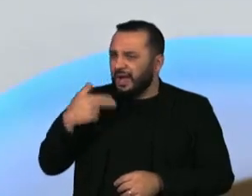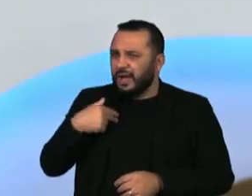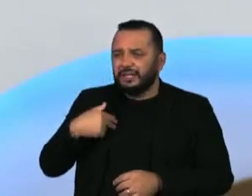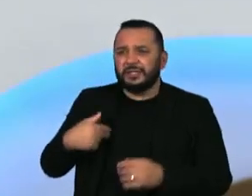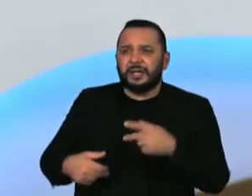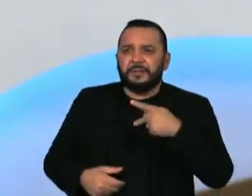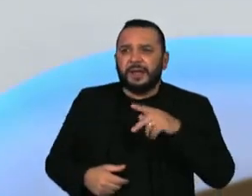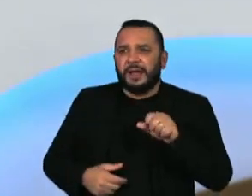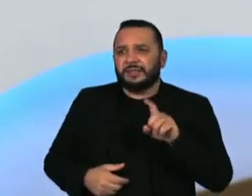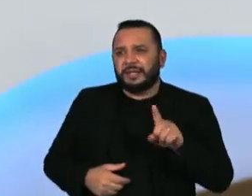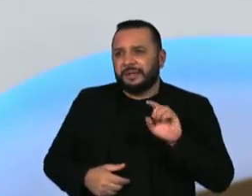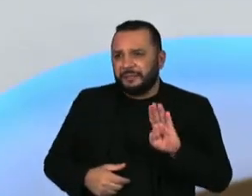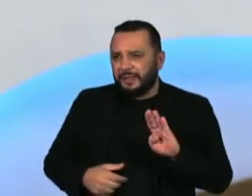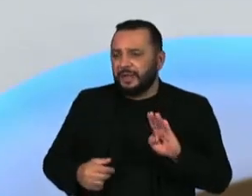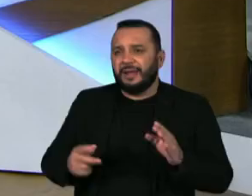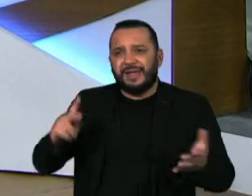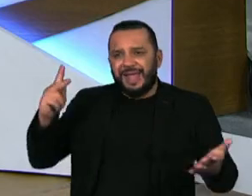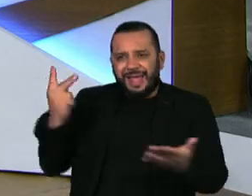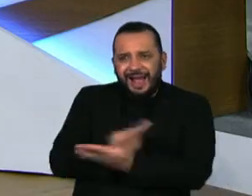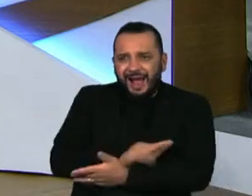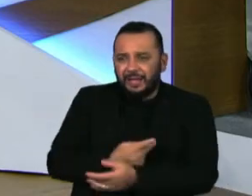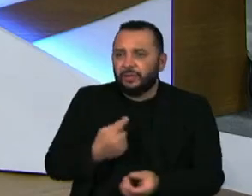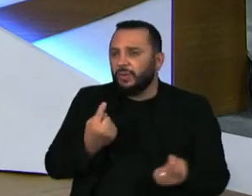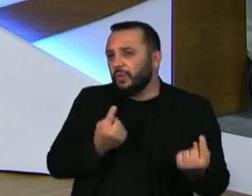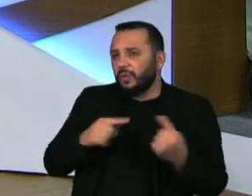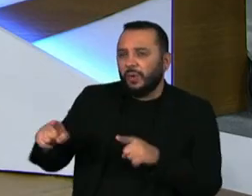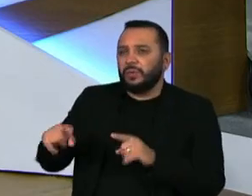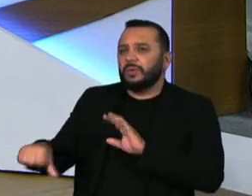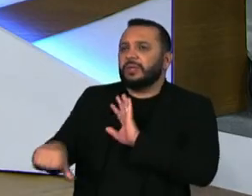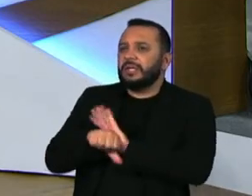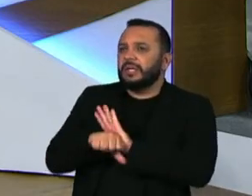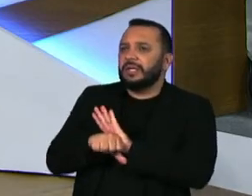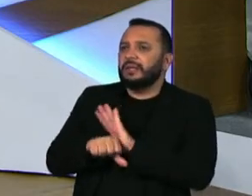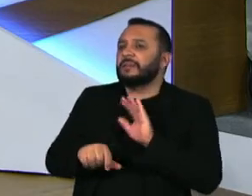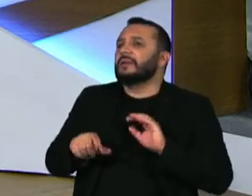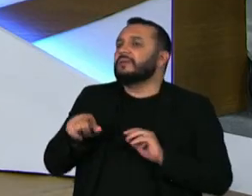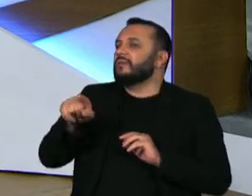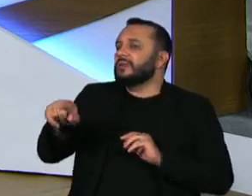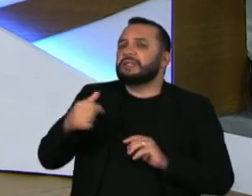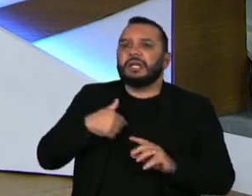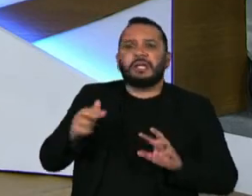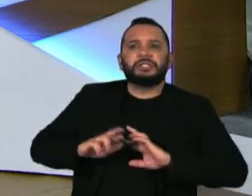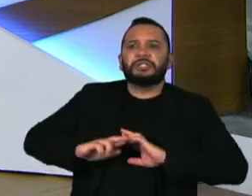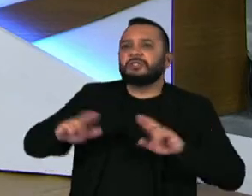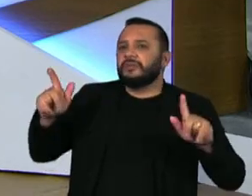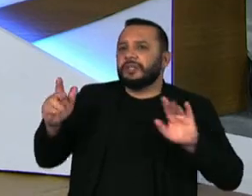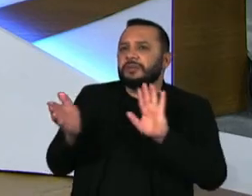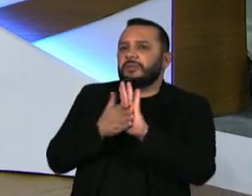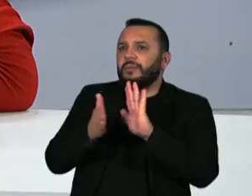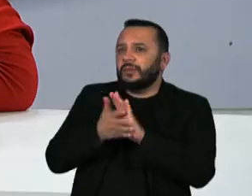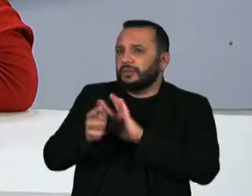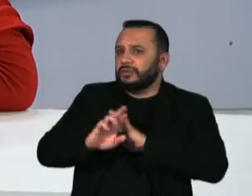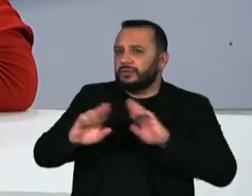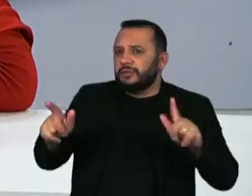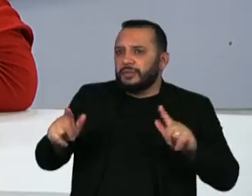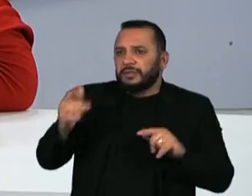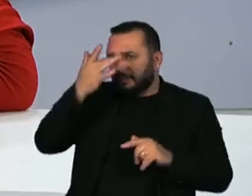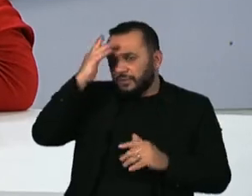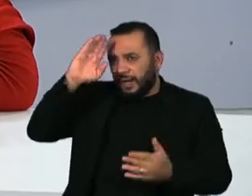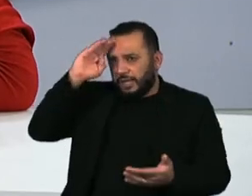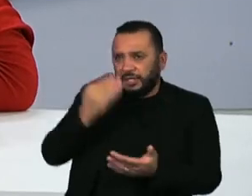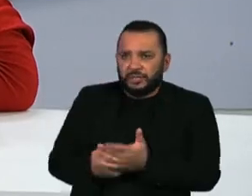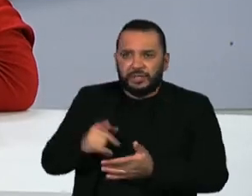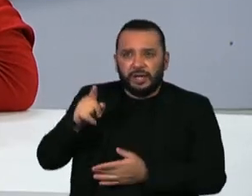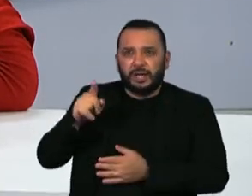falharam ao longo desse tempo em combater o crime organizado e o que o senhor tem de diferente para oferecer para o eleitor em São Paulo acreditar que no